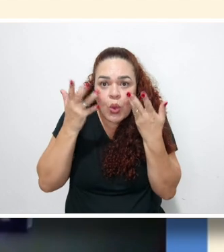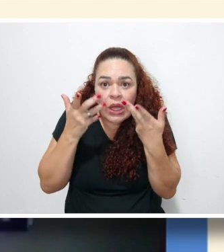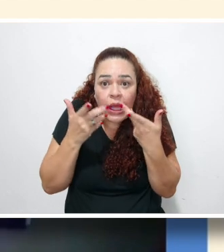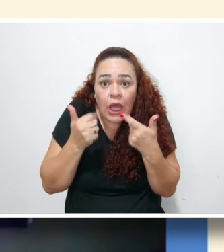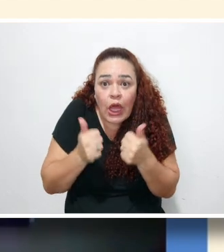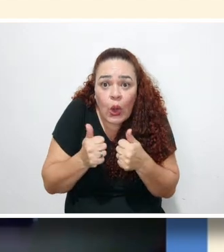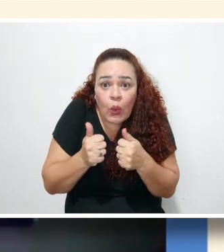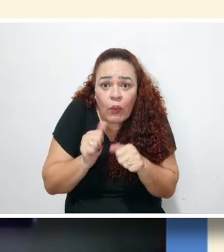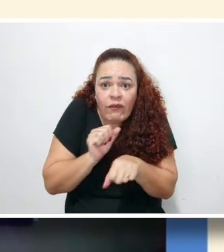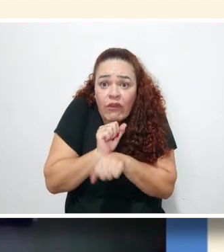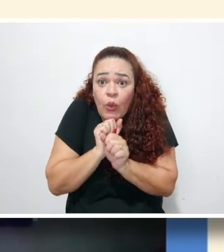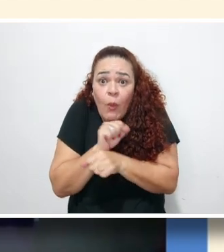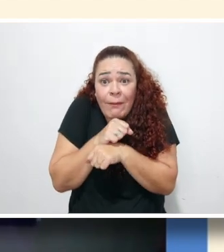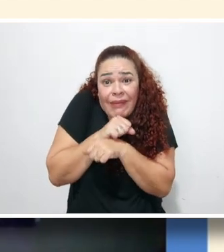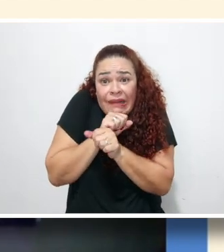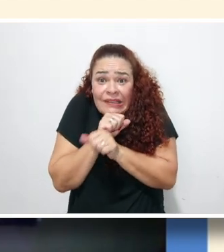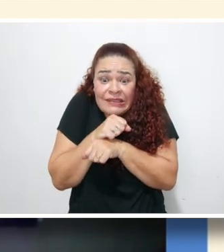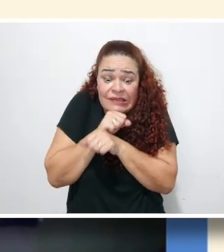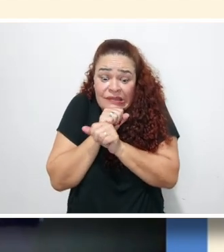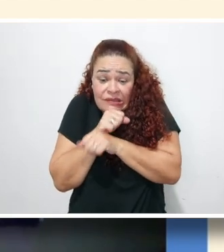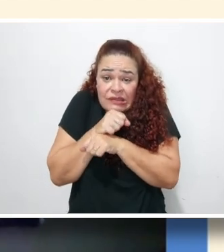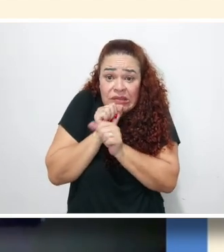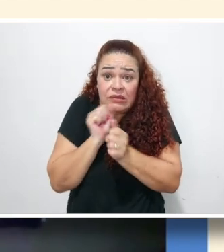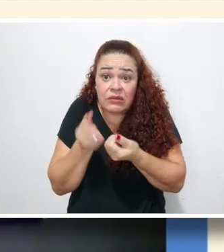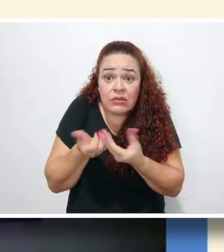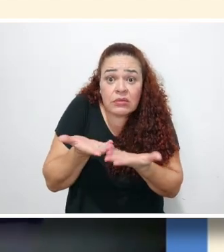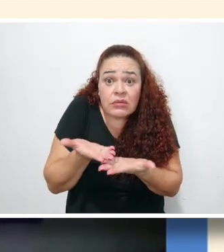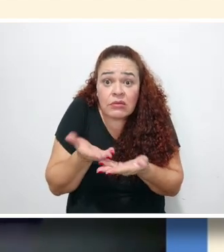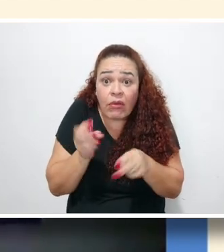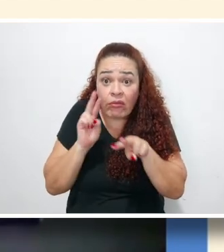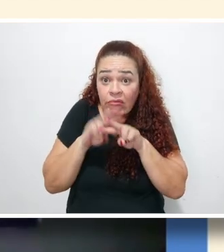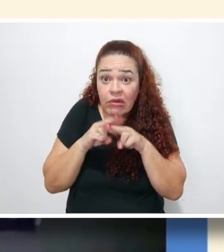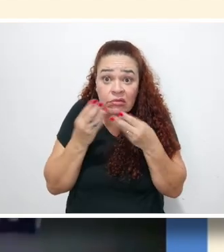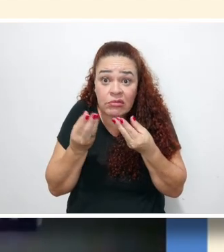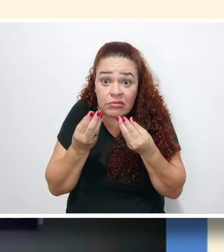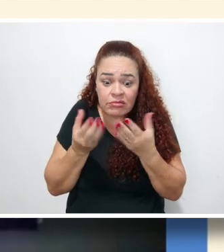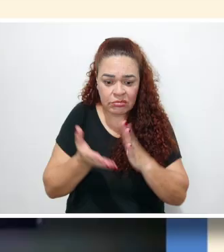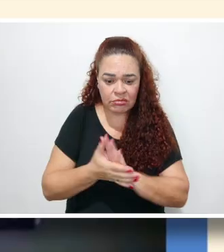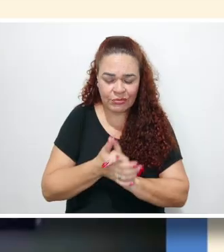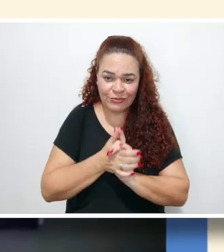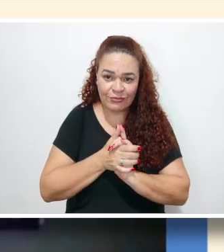ficou preso. Posso escrever aqui? O pé